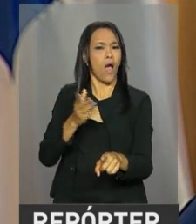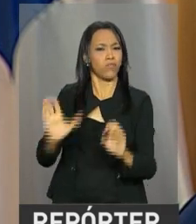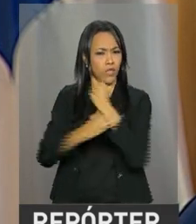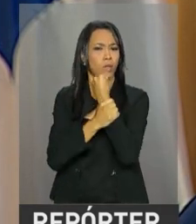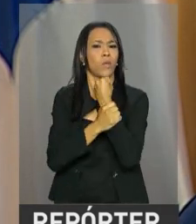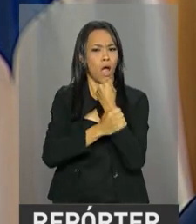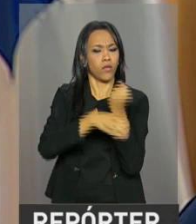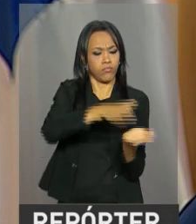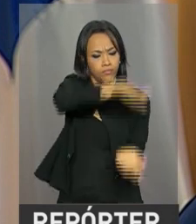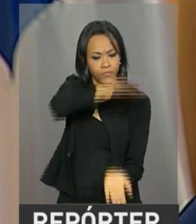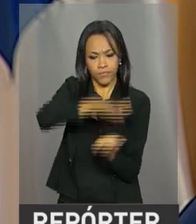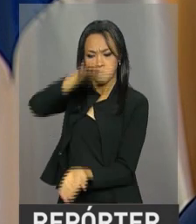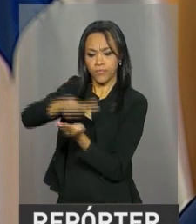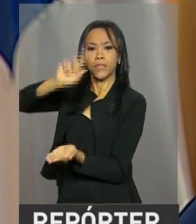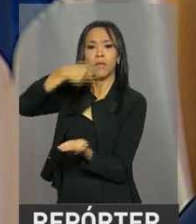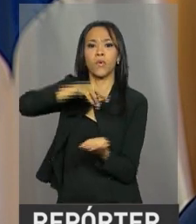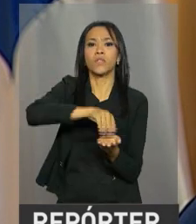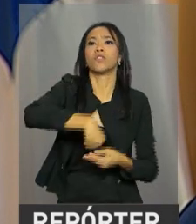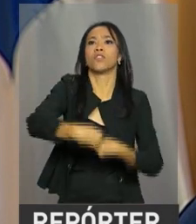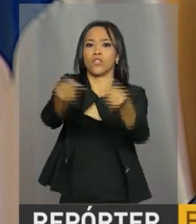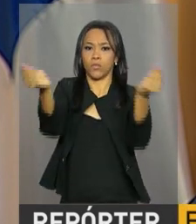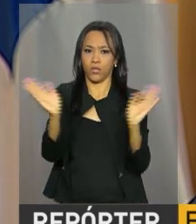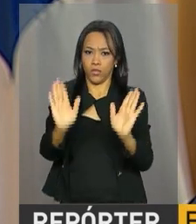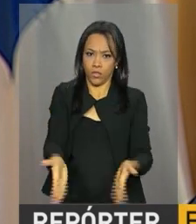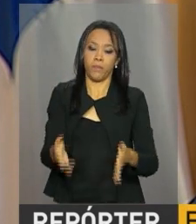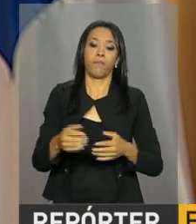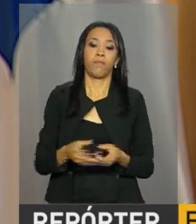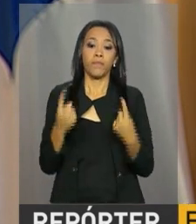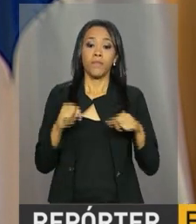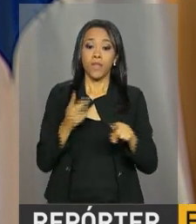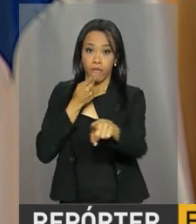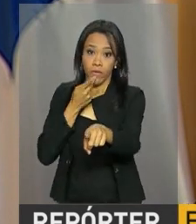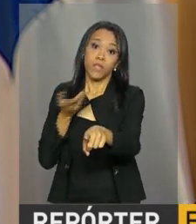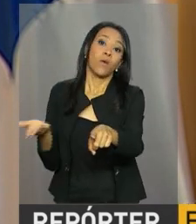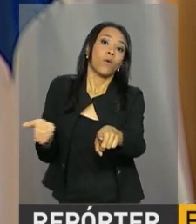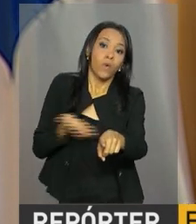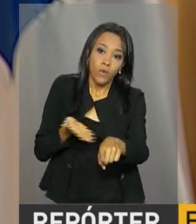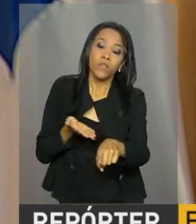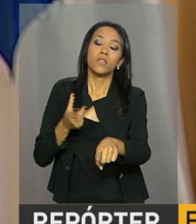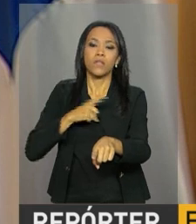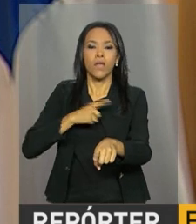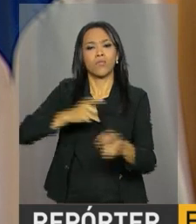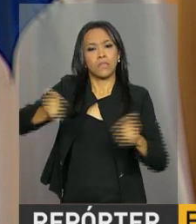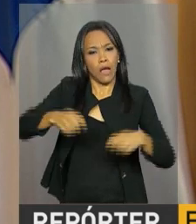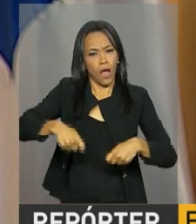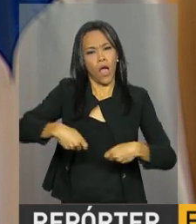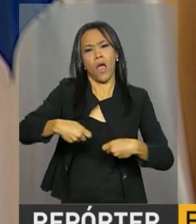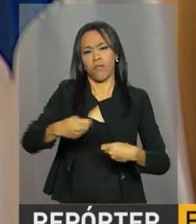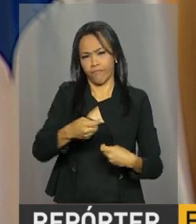vacinas e sua distribuição temos assim nós portanto hoje suficientes para a situação atual temos vacina